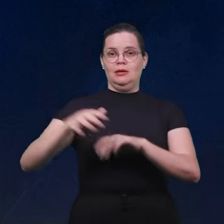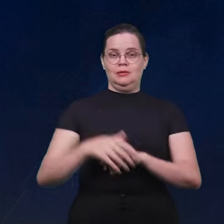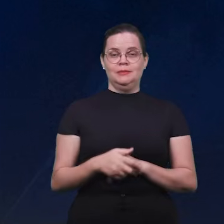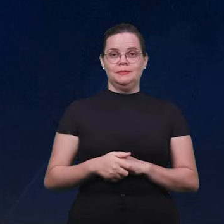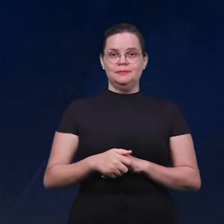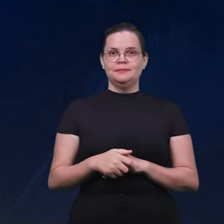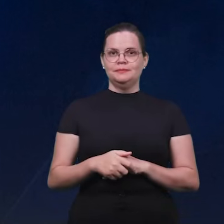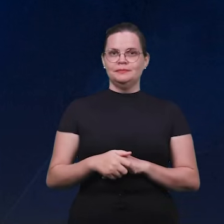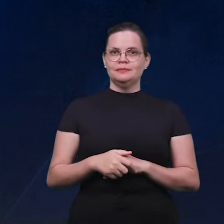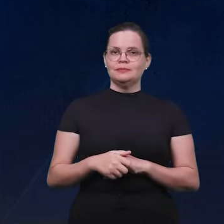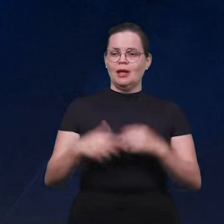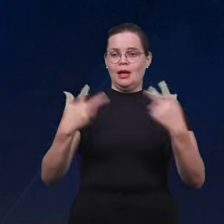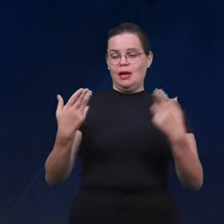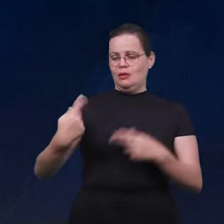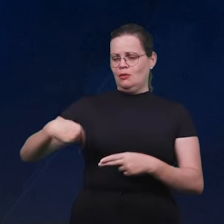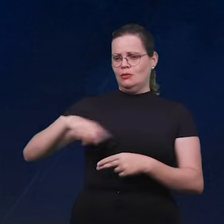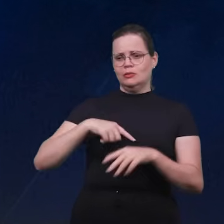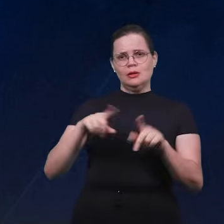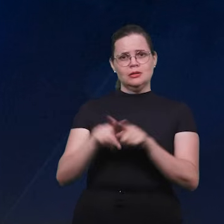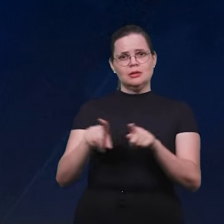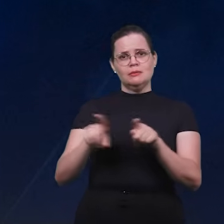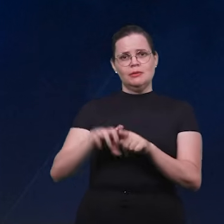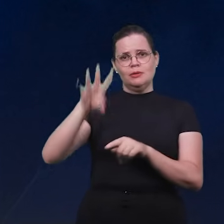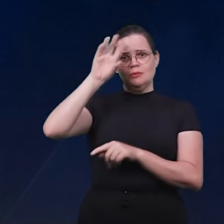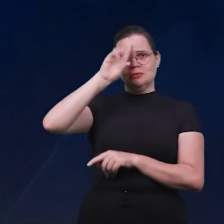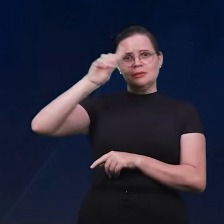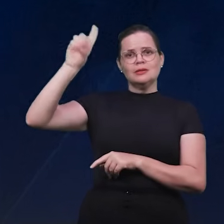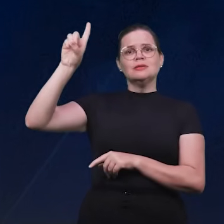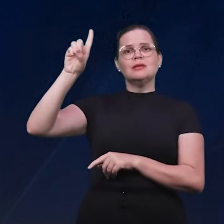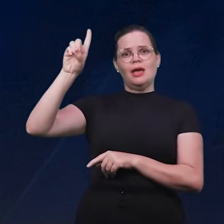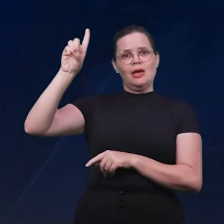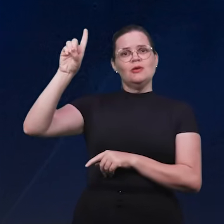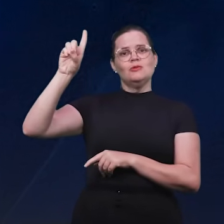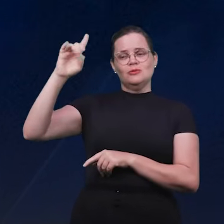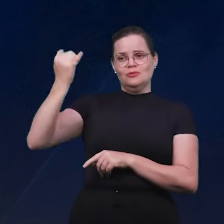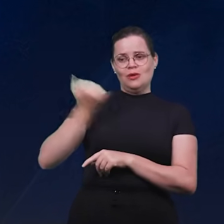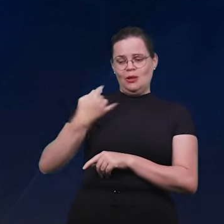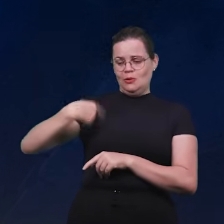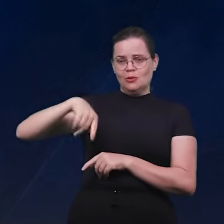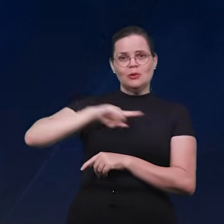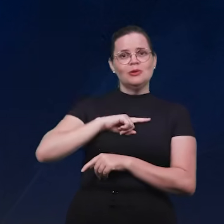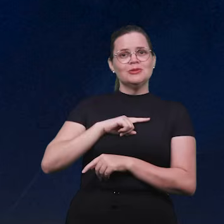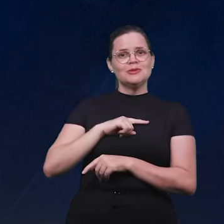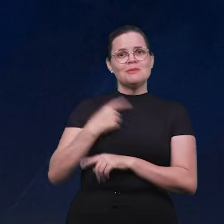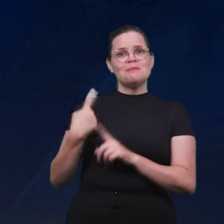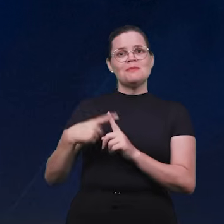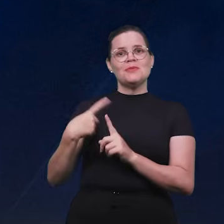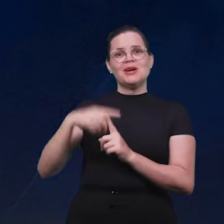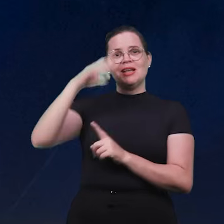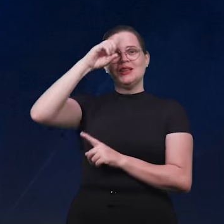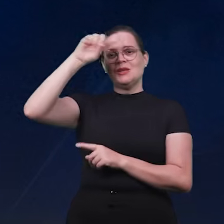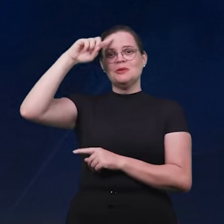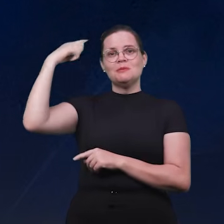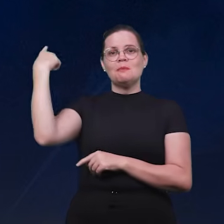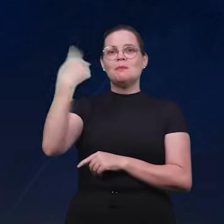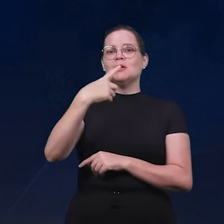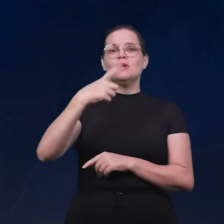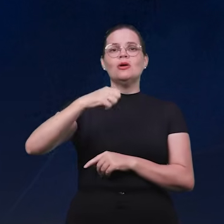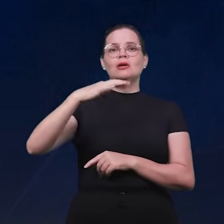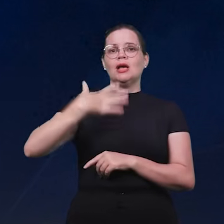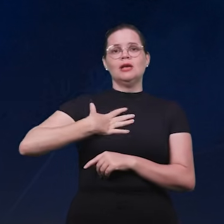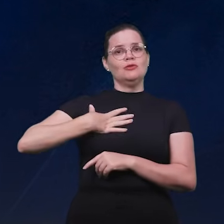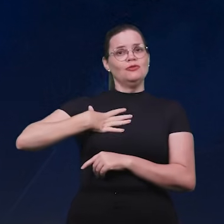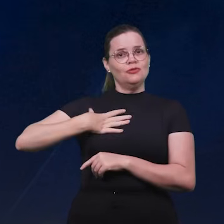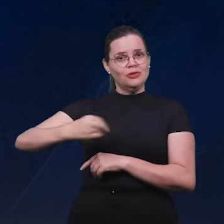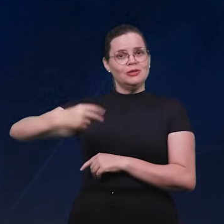assim que Deus fez conosco. Ele enviou o seu representante, na pessoa bendita do seu próprio